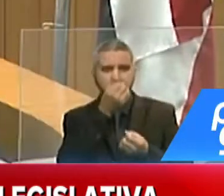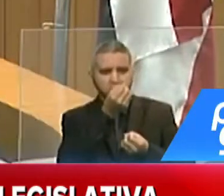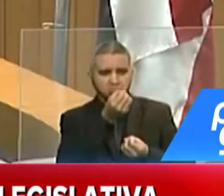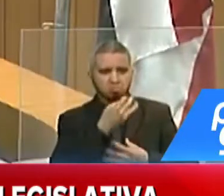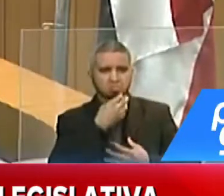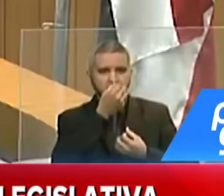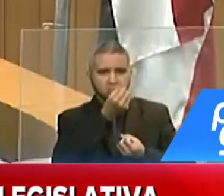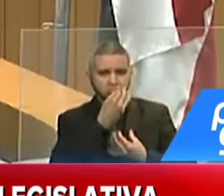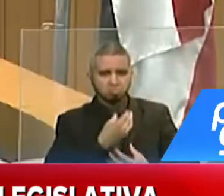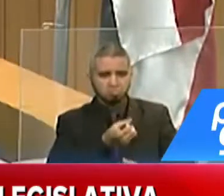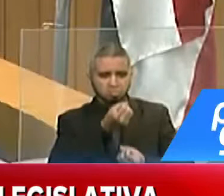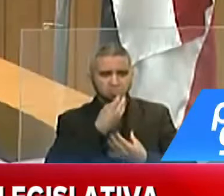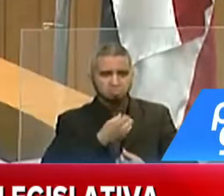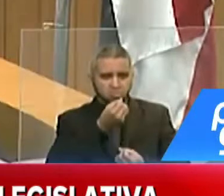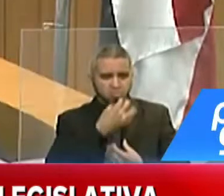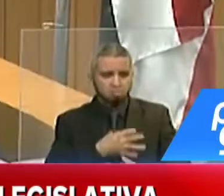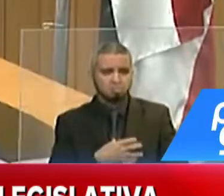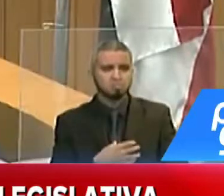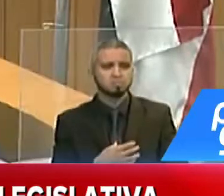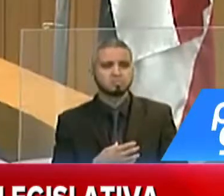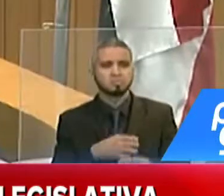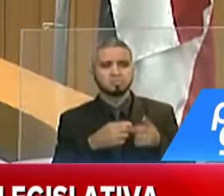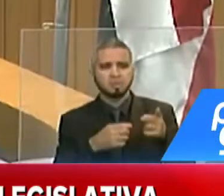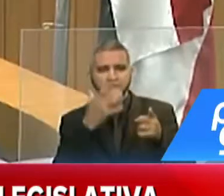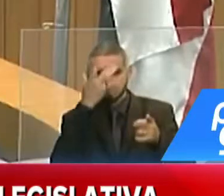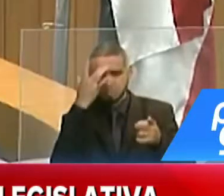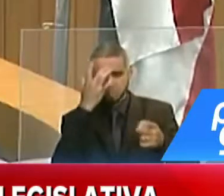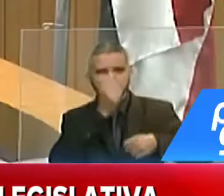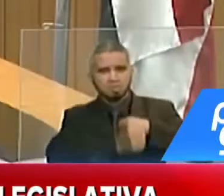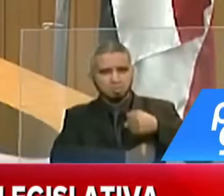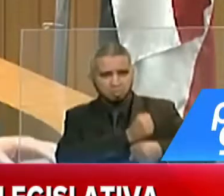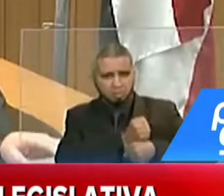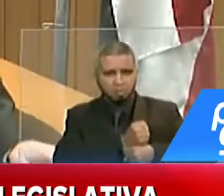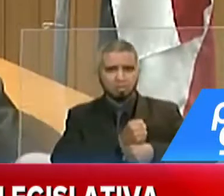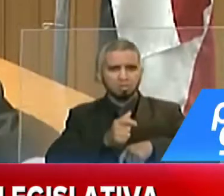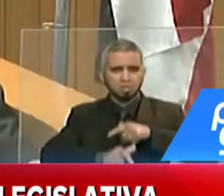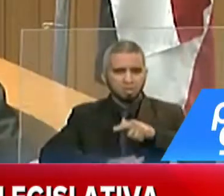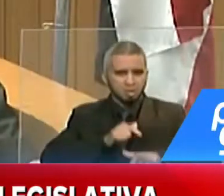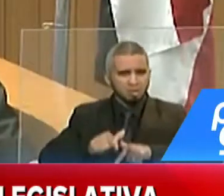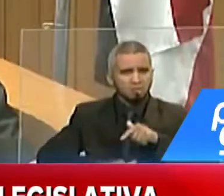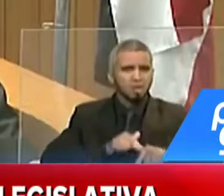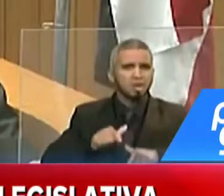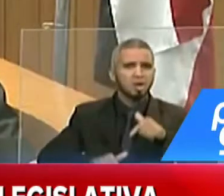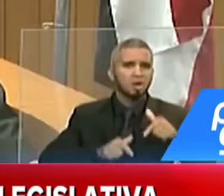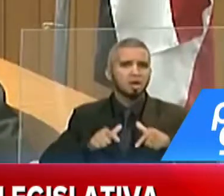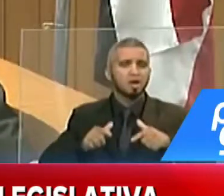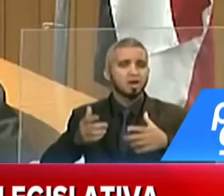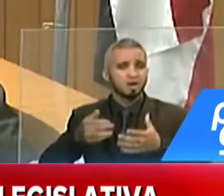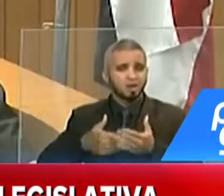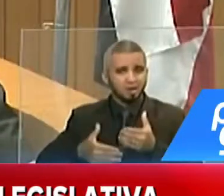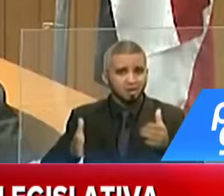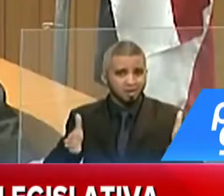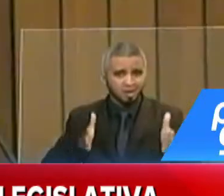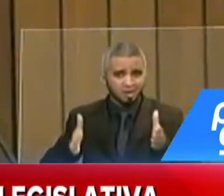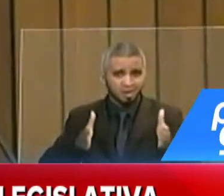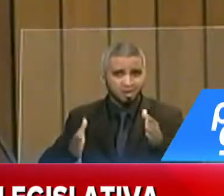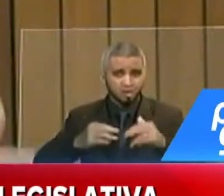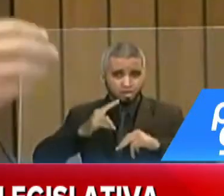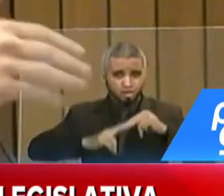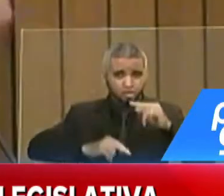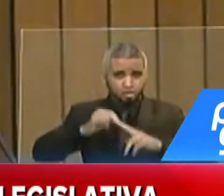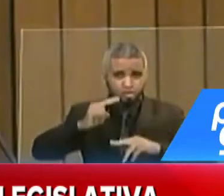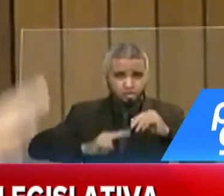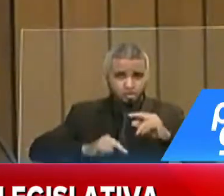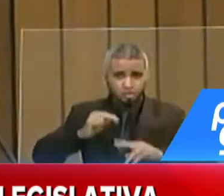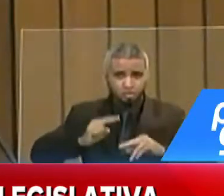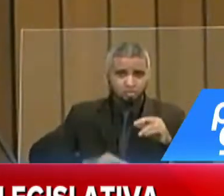trabalham todo ano para poder colocar, para se apresentar agora no período do São João, e que há mais de